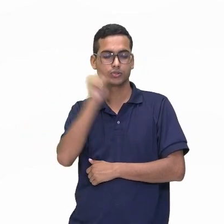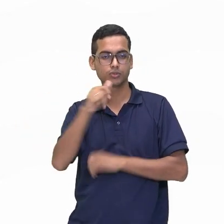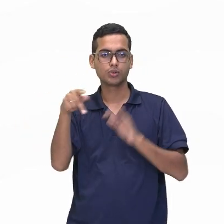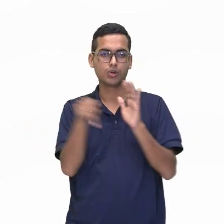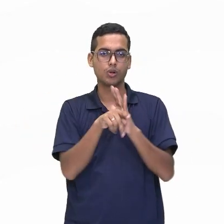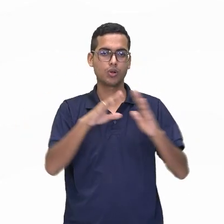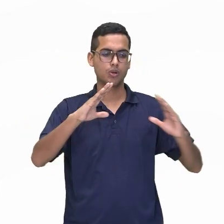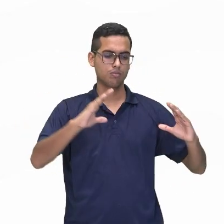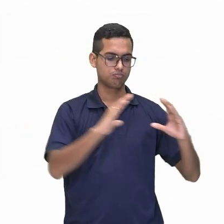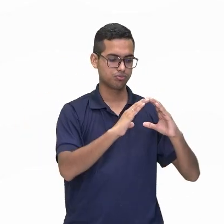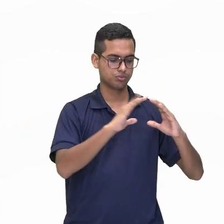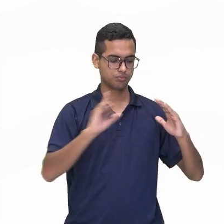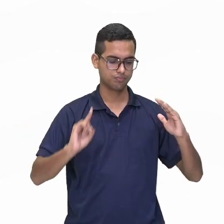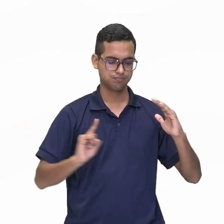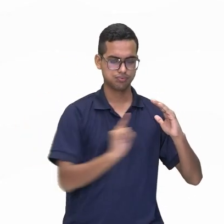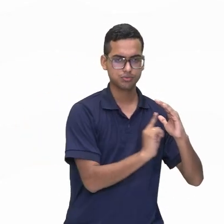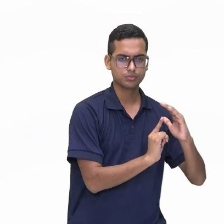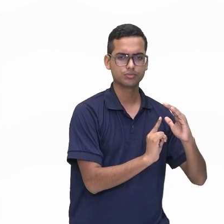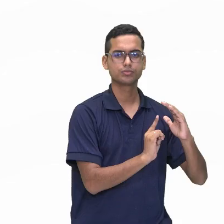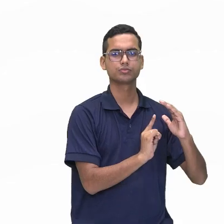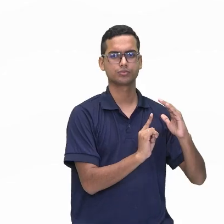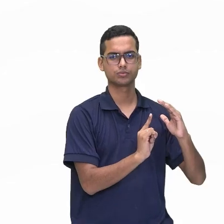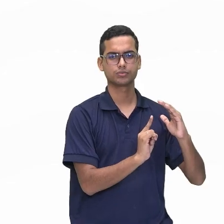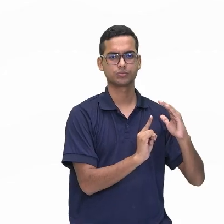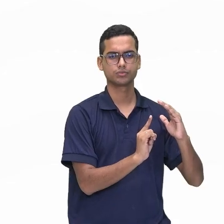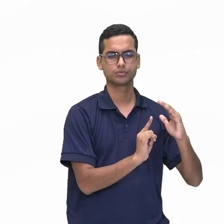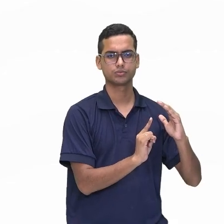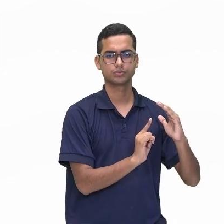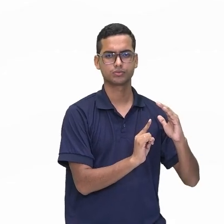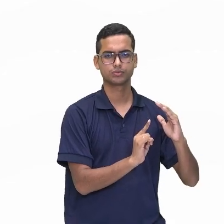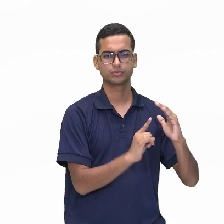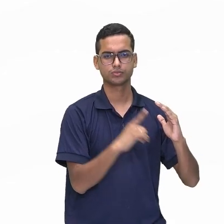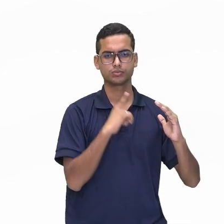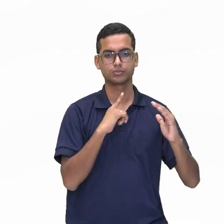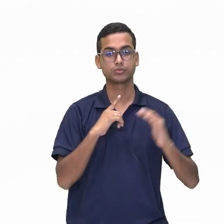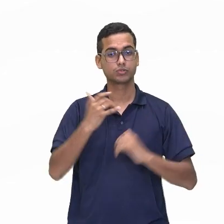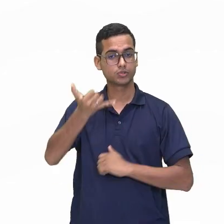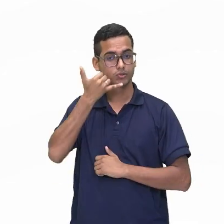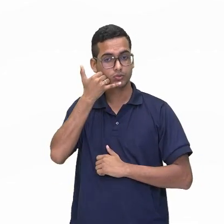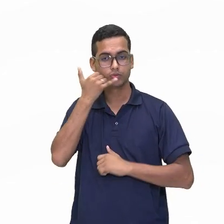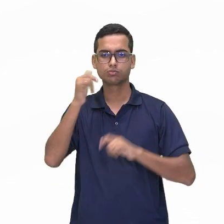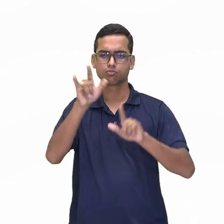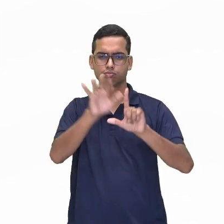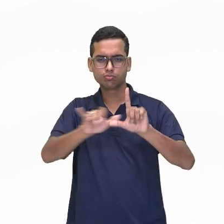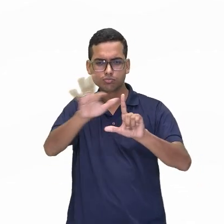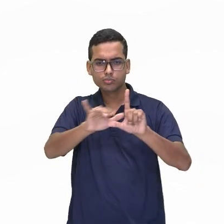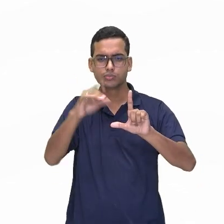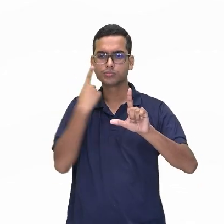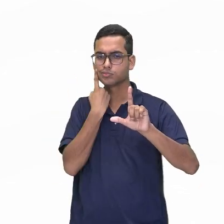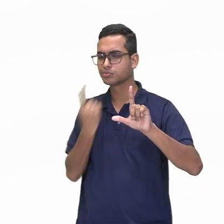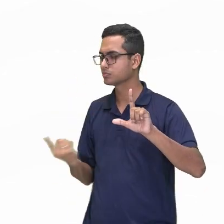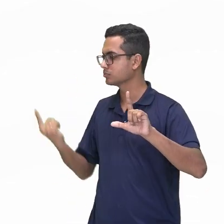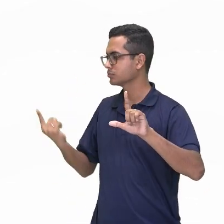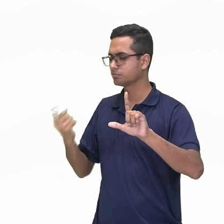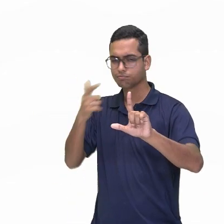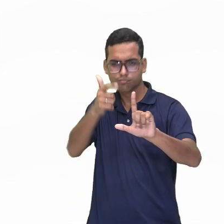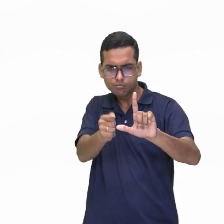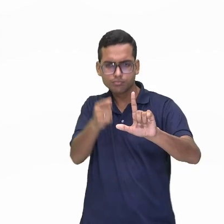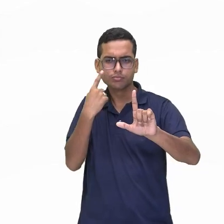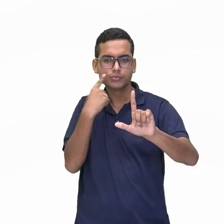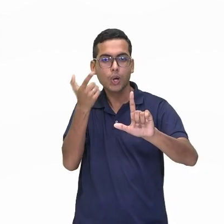E aqui vocês têm uma imagem que pode colocar aí o celular apontado para o QR Code. Vocês vão ter um exemplo de como ocorre